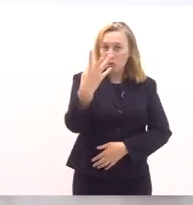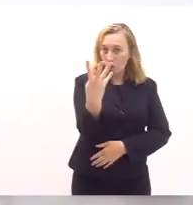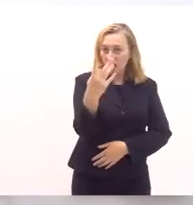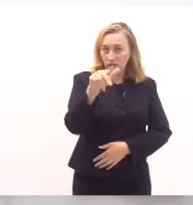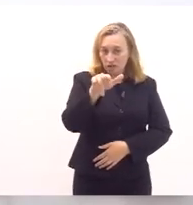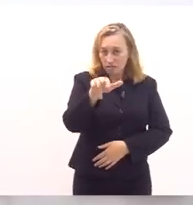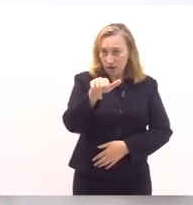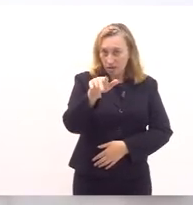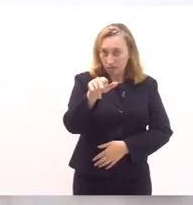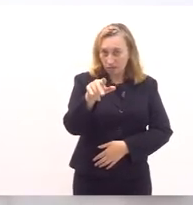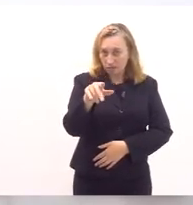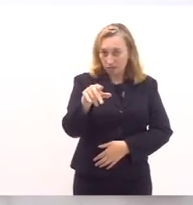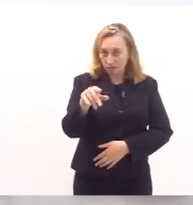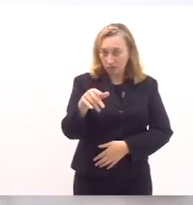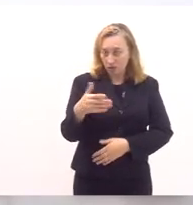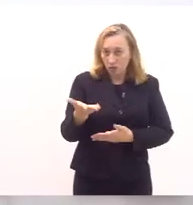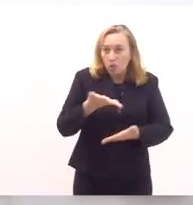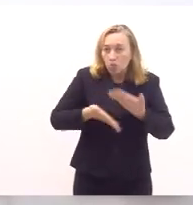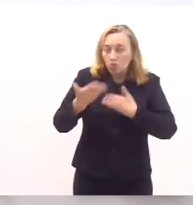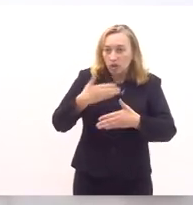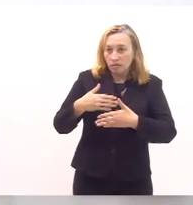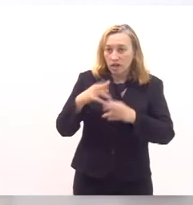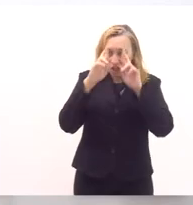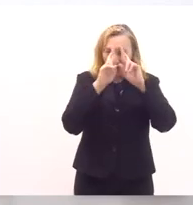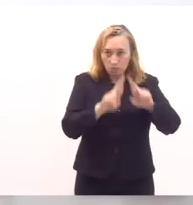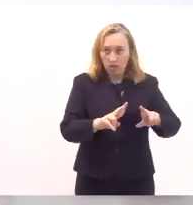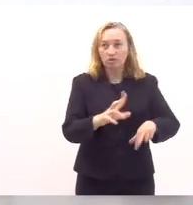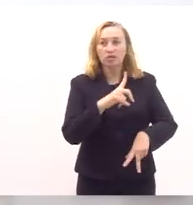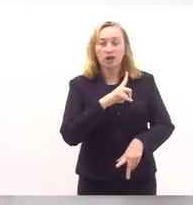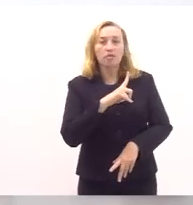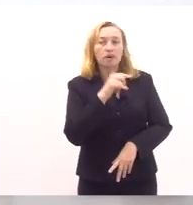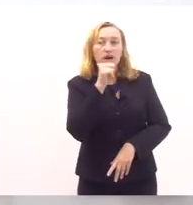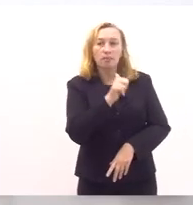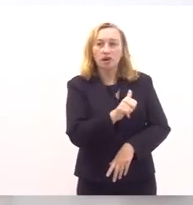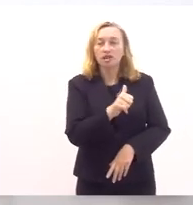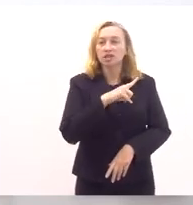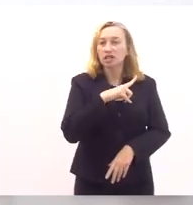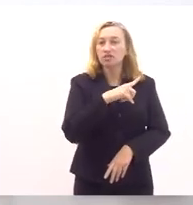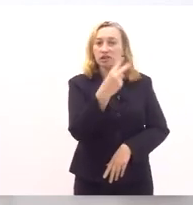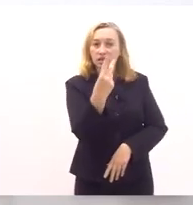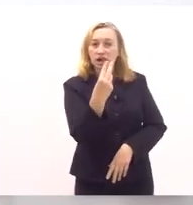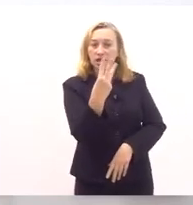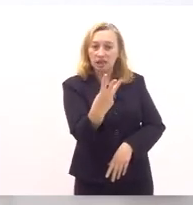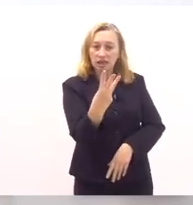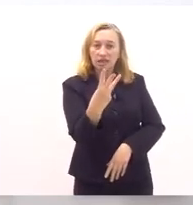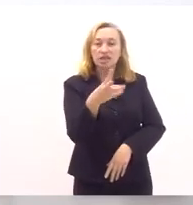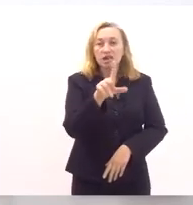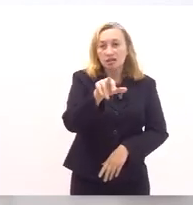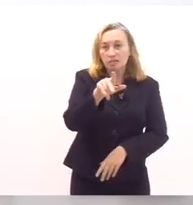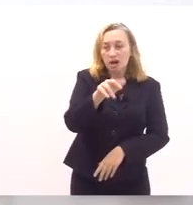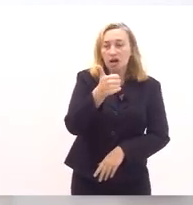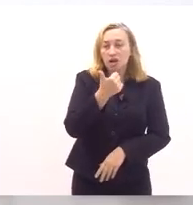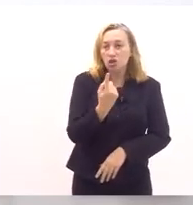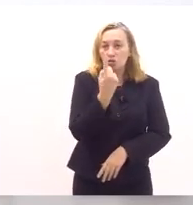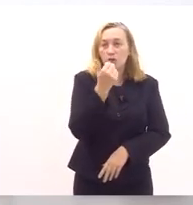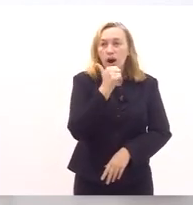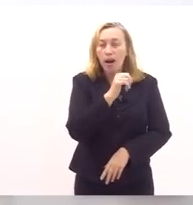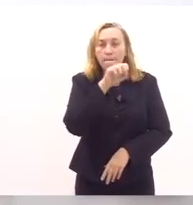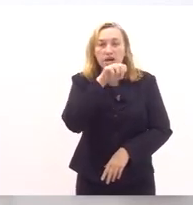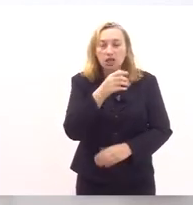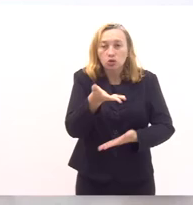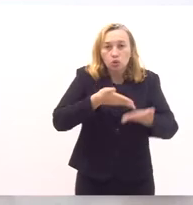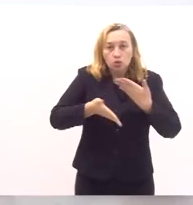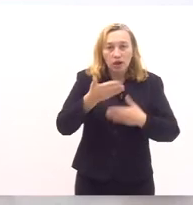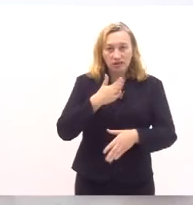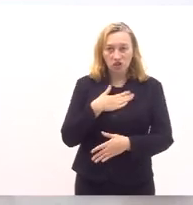Eu fui criado. Então, eu tenho o maior respeito pelas mulheres. Eu tive três irmãs e uma mãe. Então, a dignidade